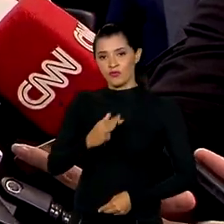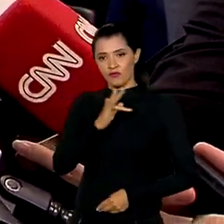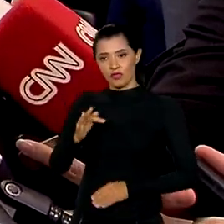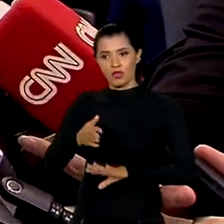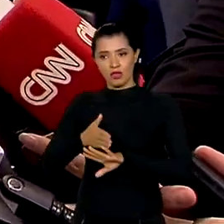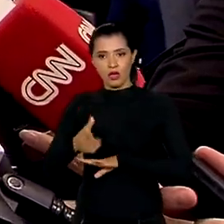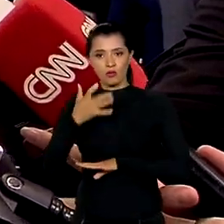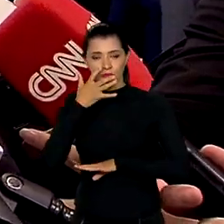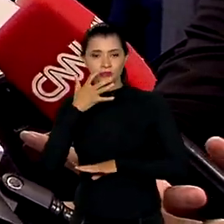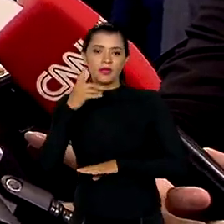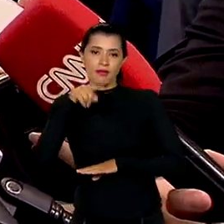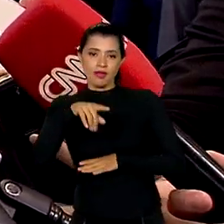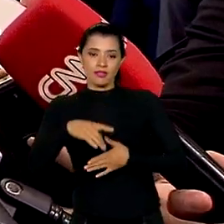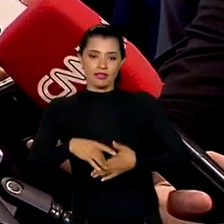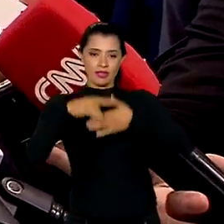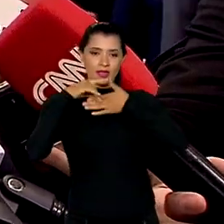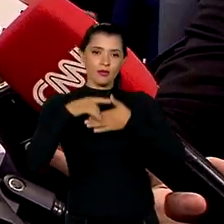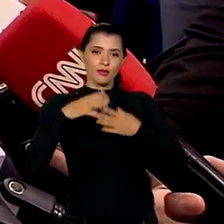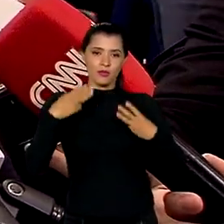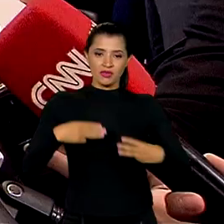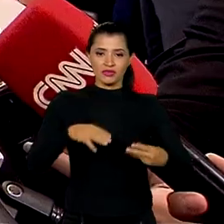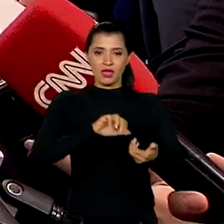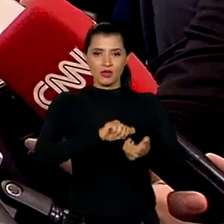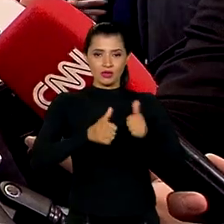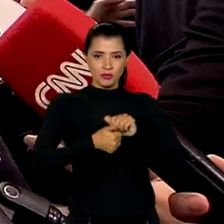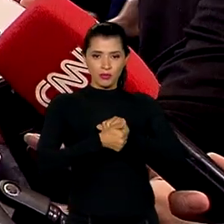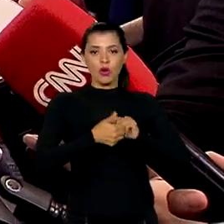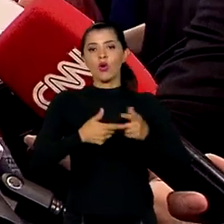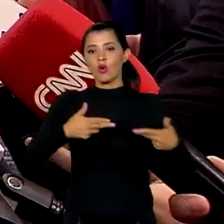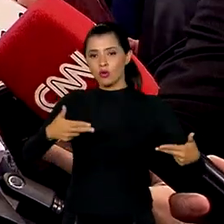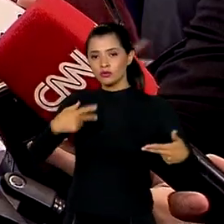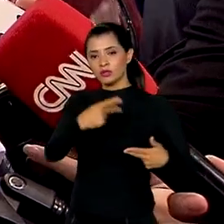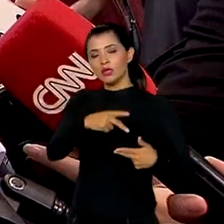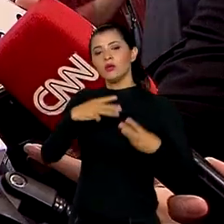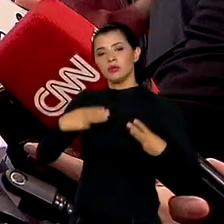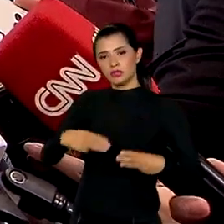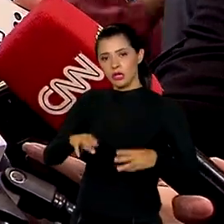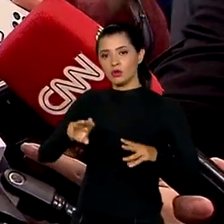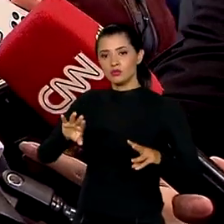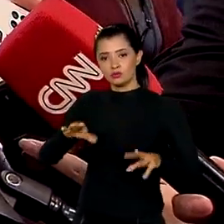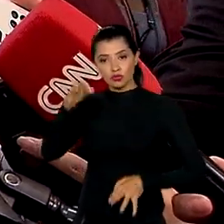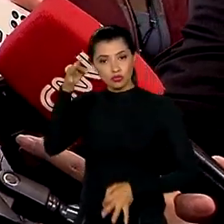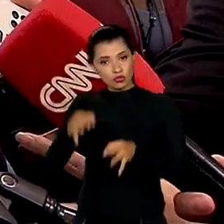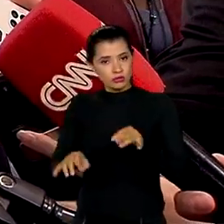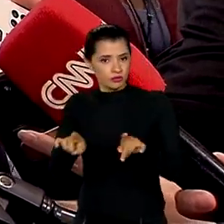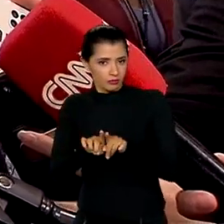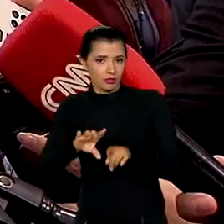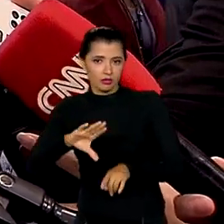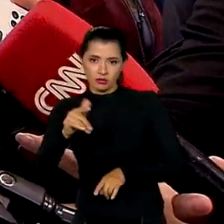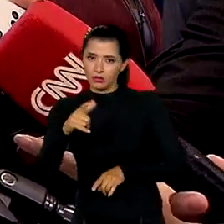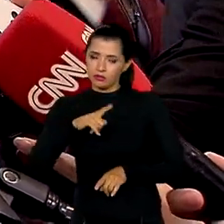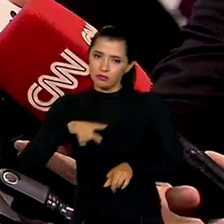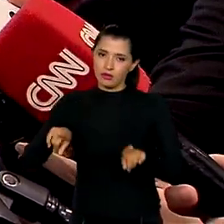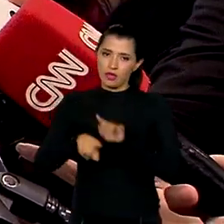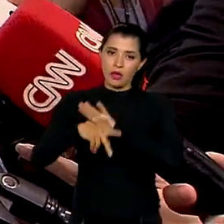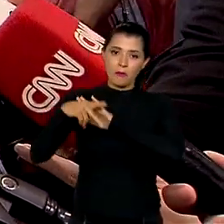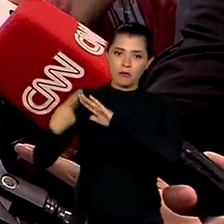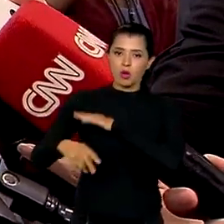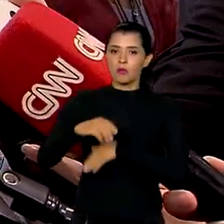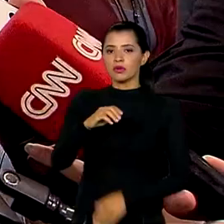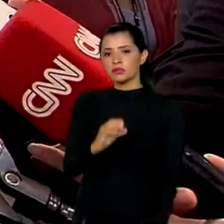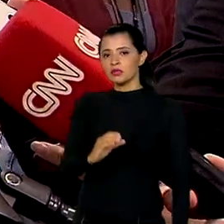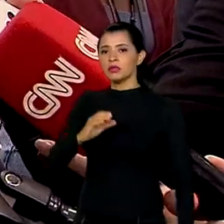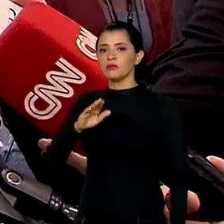federal, no caso liderado pelo Ministério do Esporte, próprio Ministério da Justiça, claro, e a própria Confederação. Então